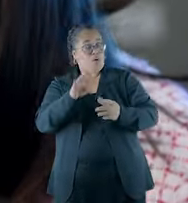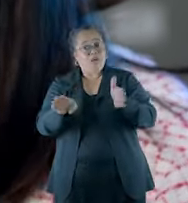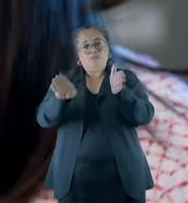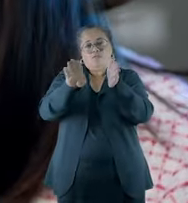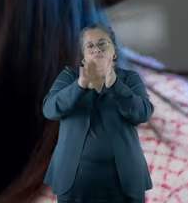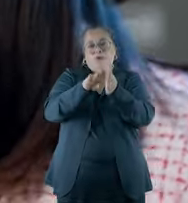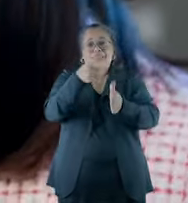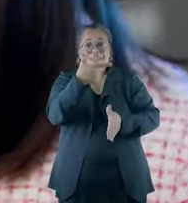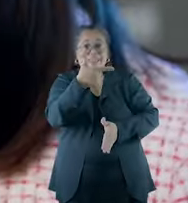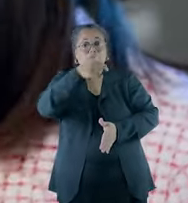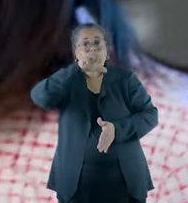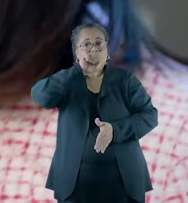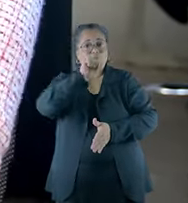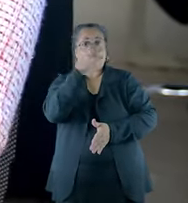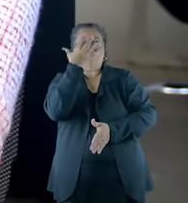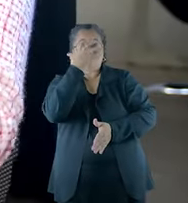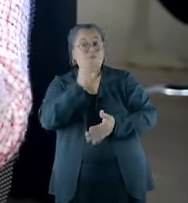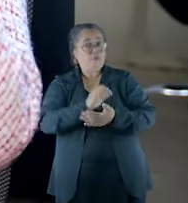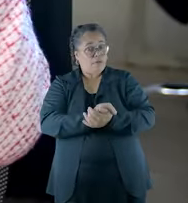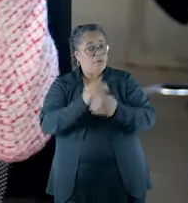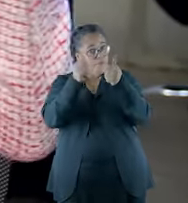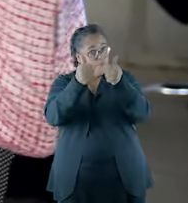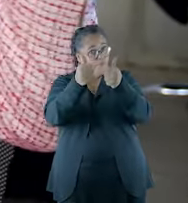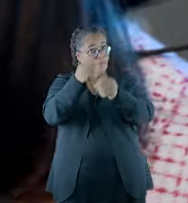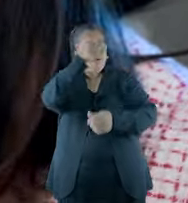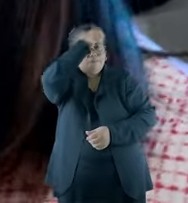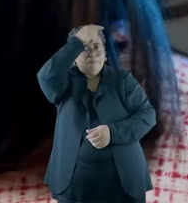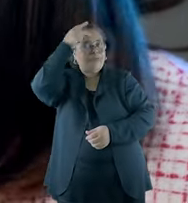para folia. Mas ó, é só até 28 de